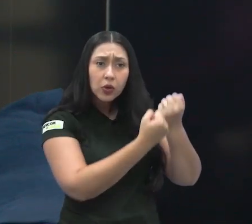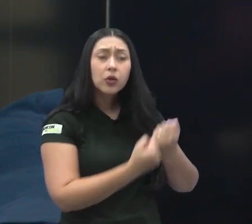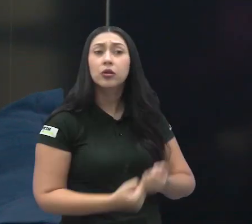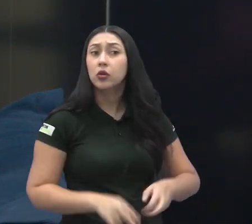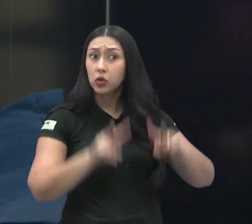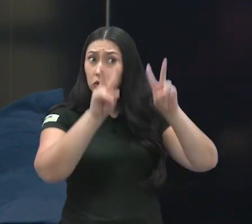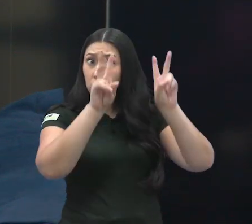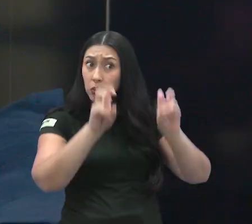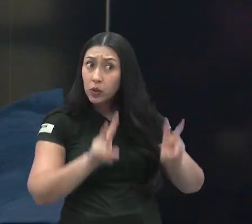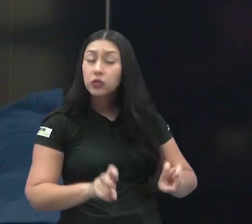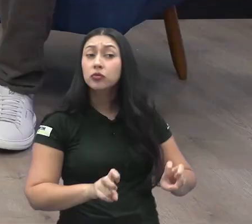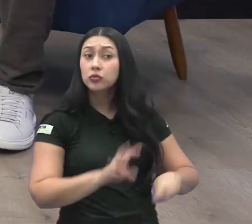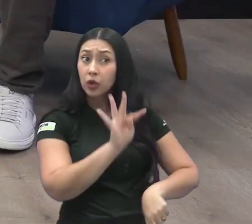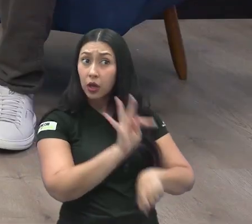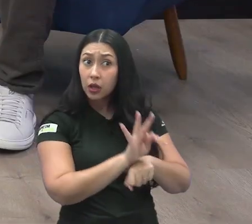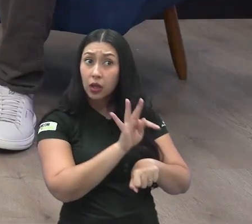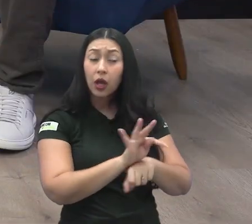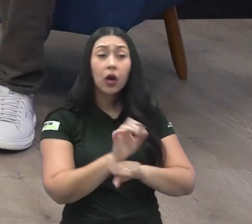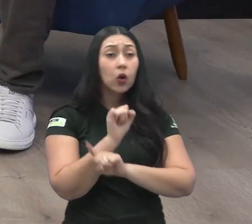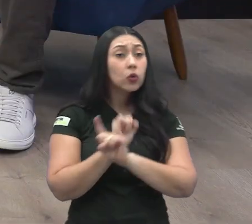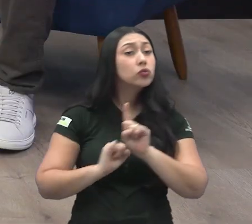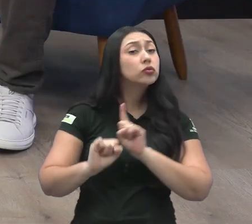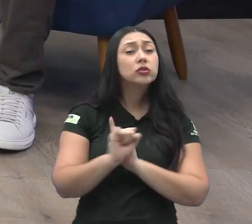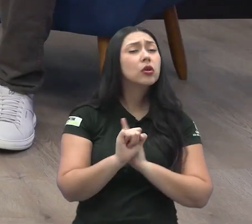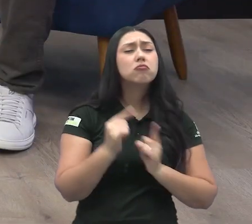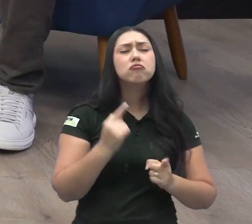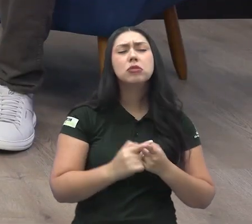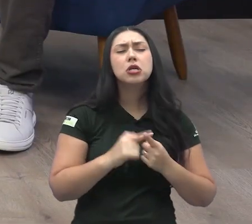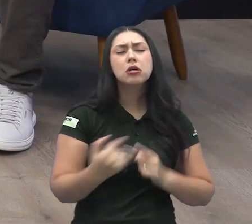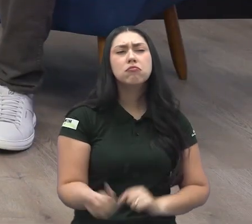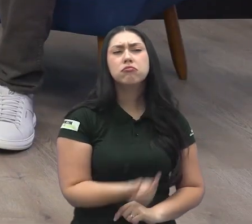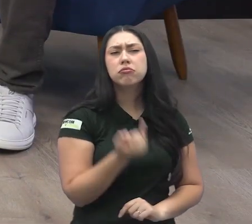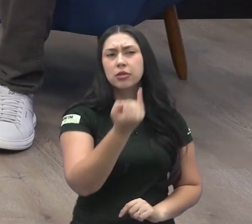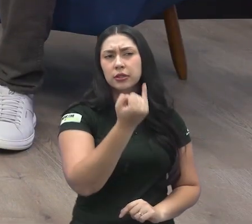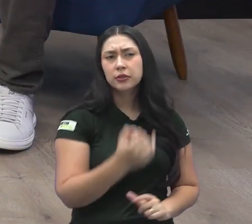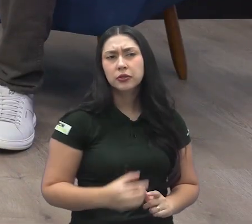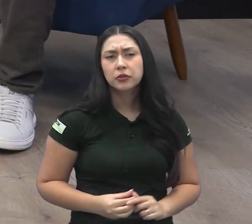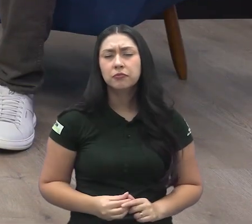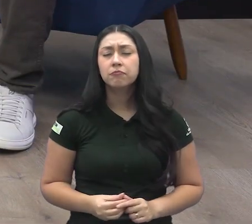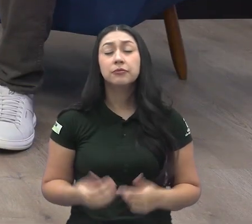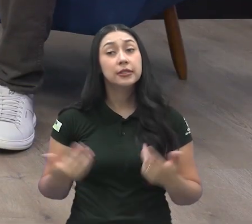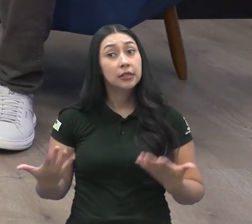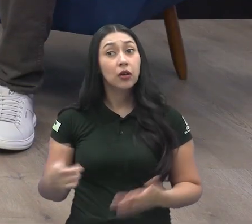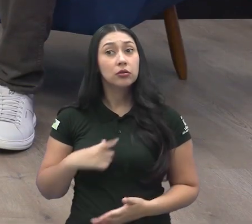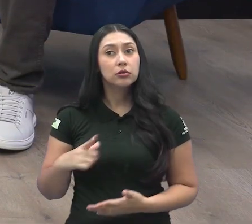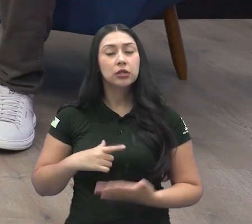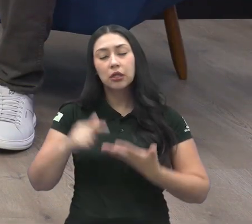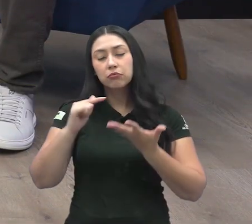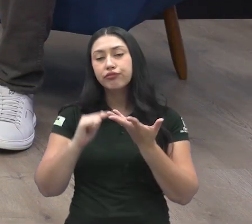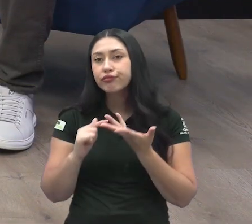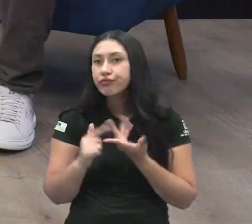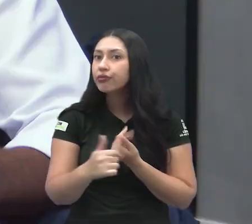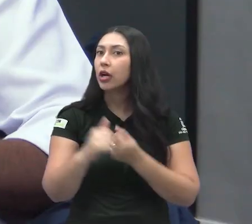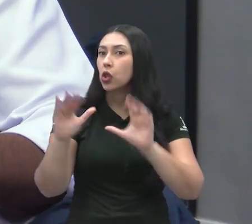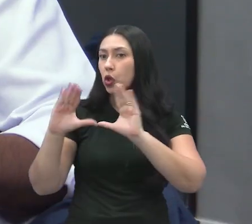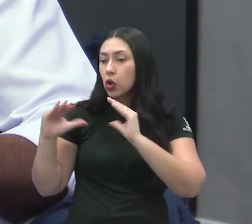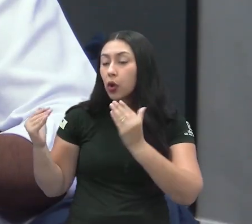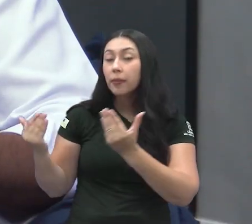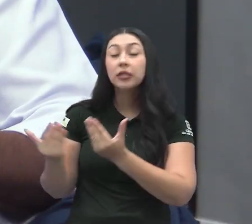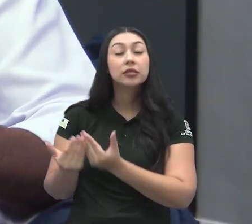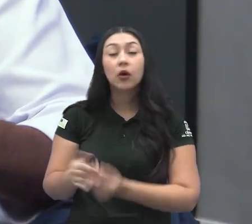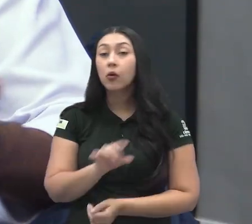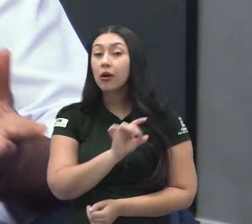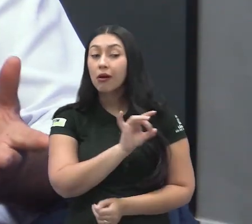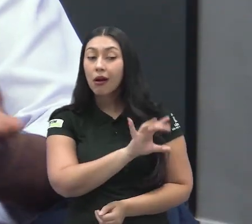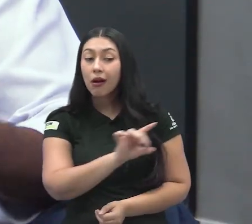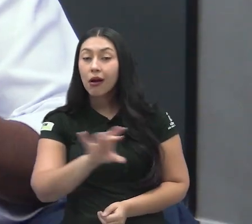pautas técnicas, sociais. Qual que é a importância disso? Então, existem várias comissões, né? Cada